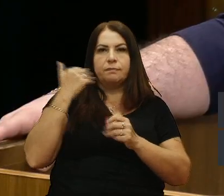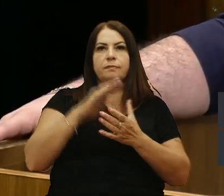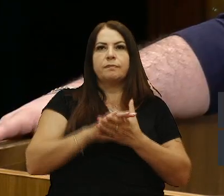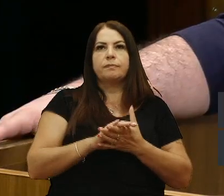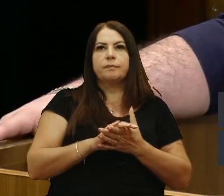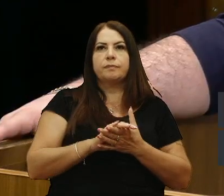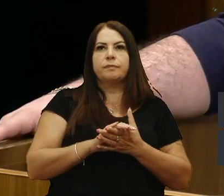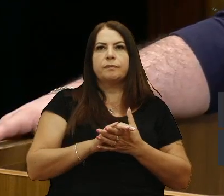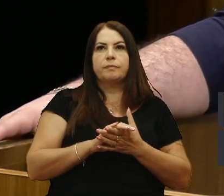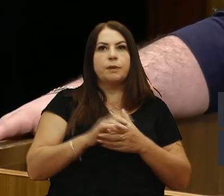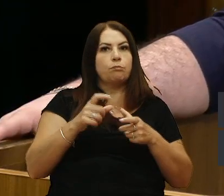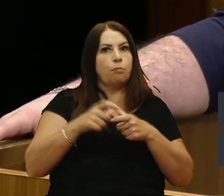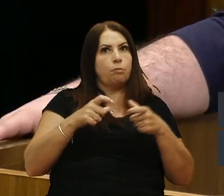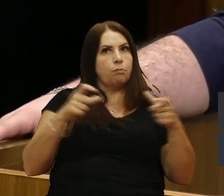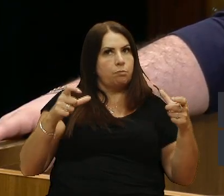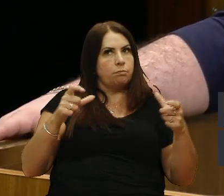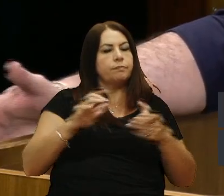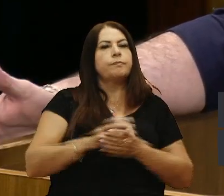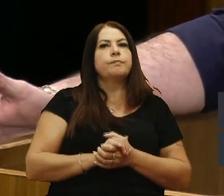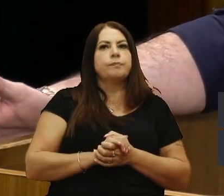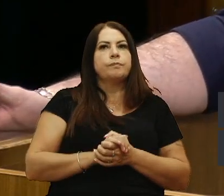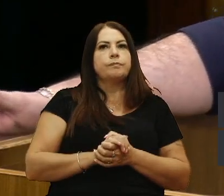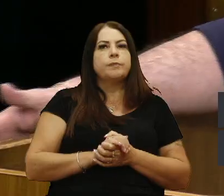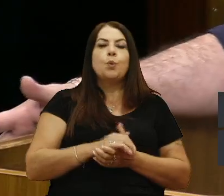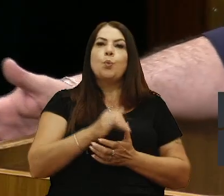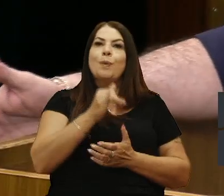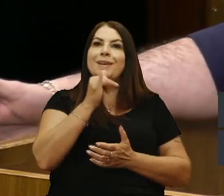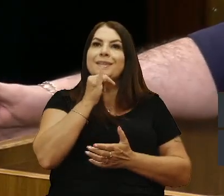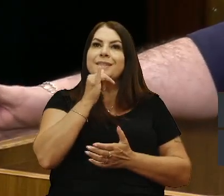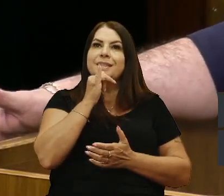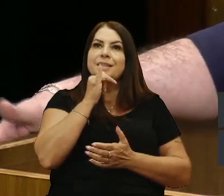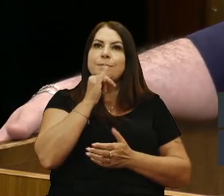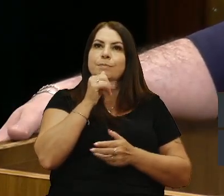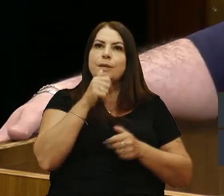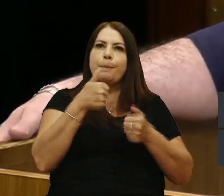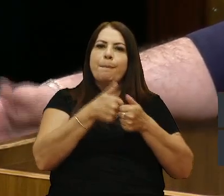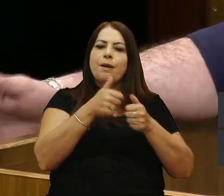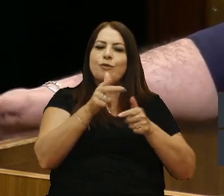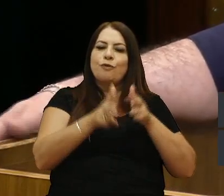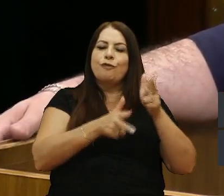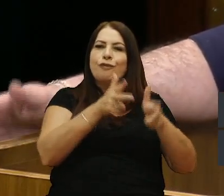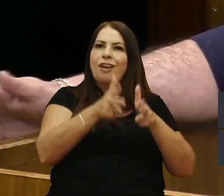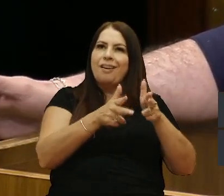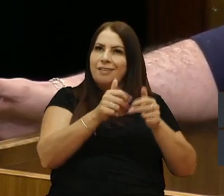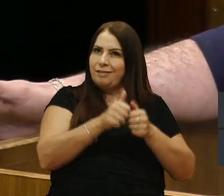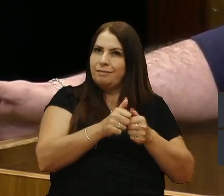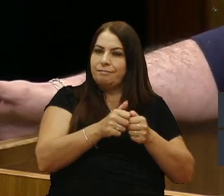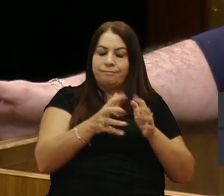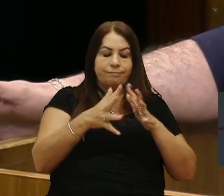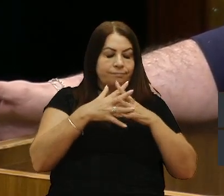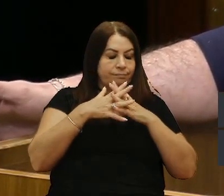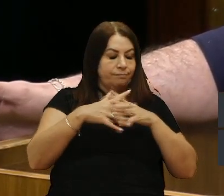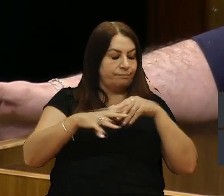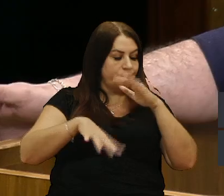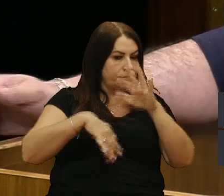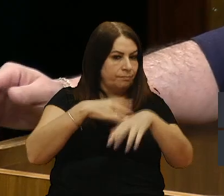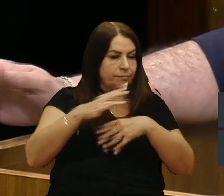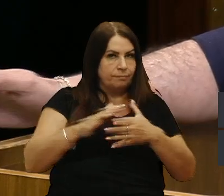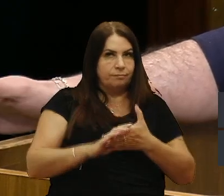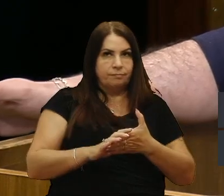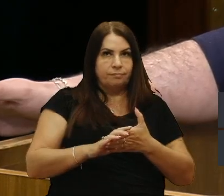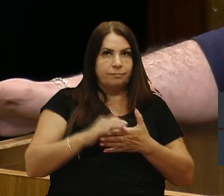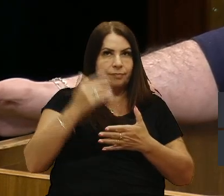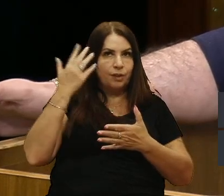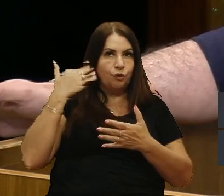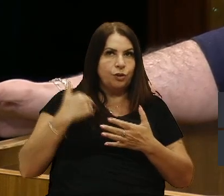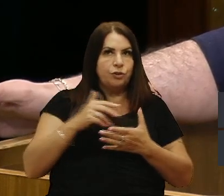está se acentuando cada vez mais. A exemplo da estação férrea. A estação férrea está um caos, vereador Daiane, está um